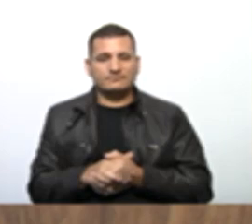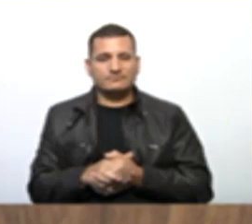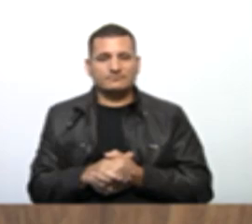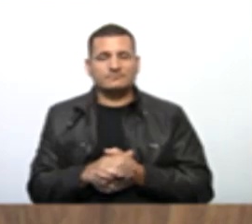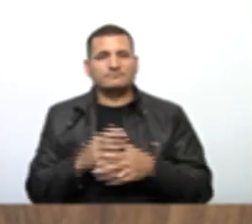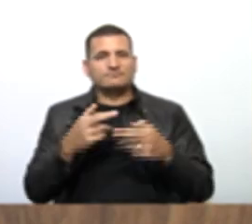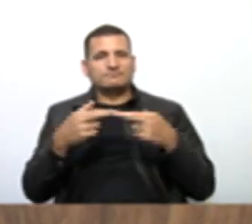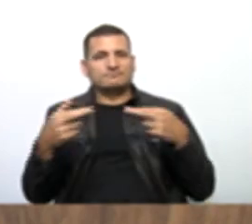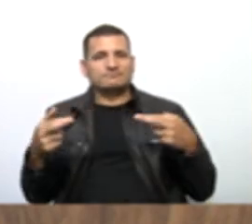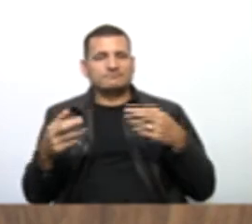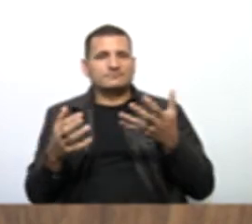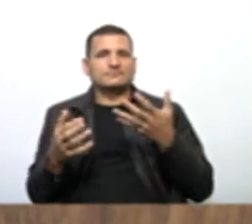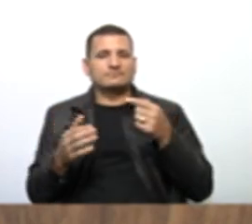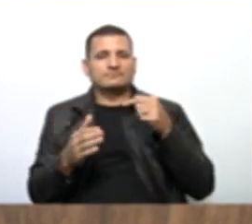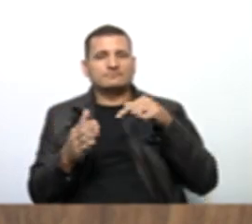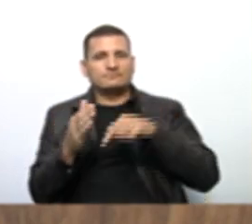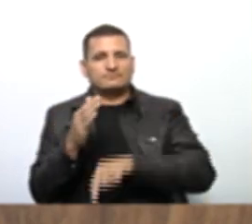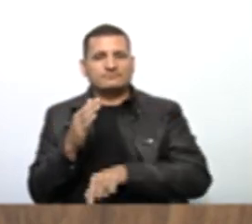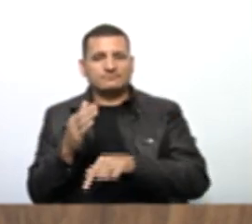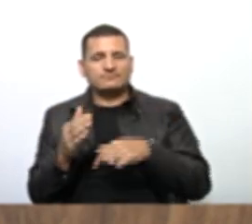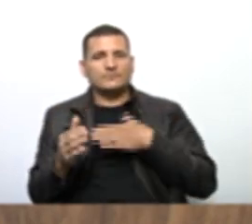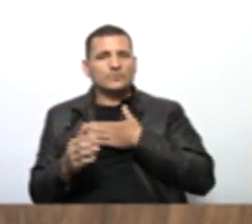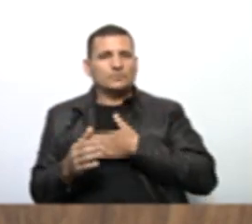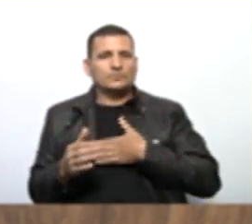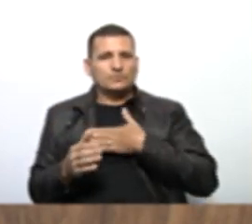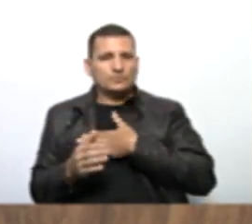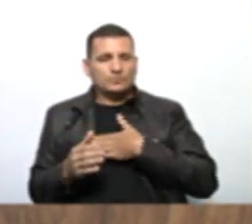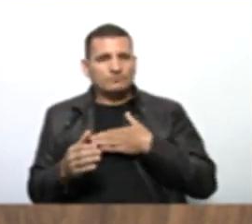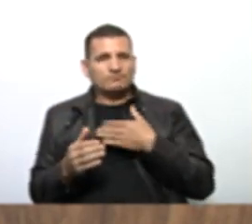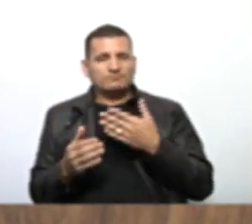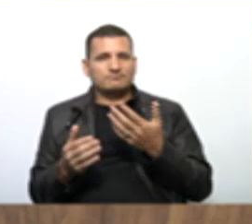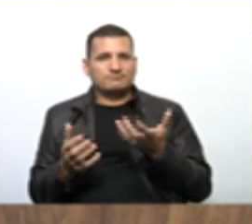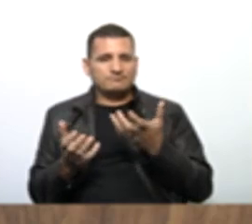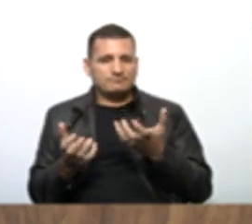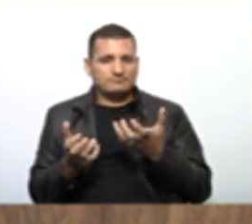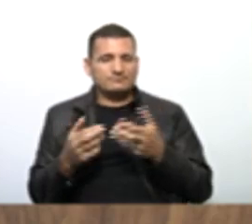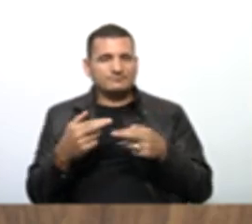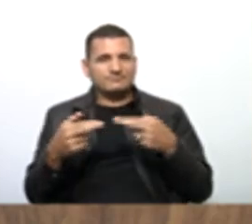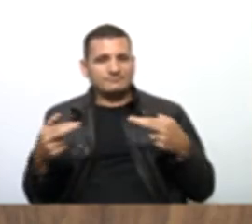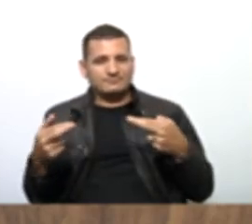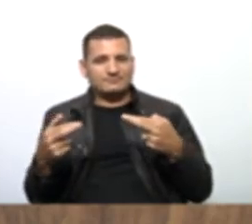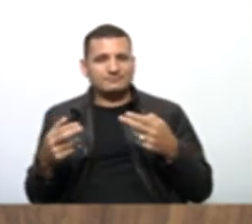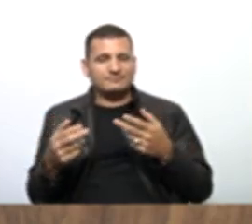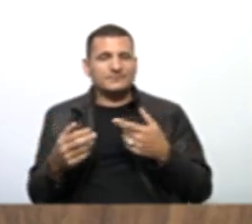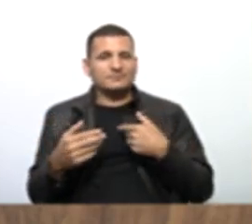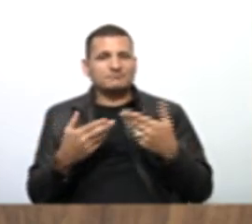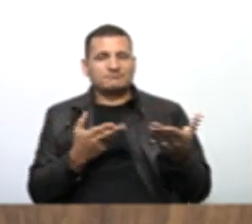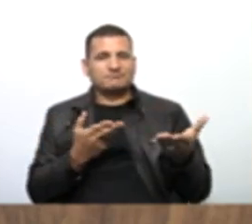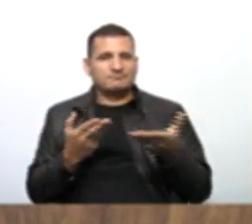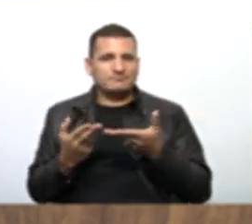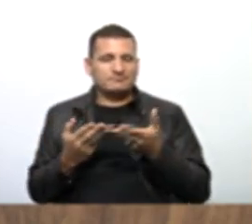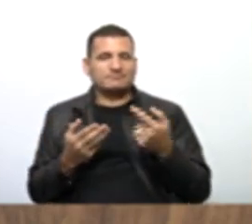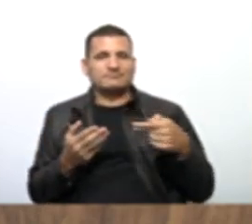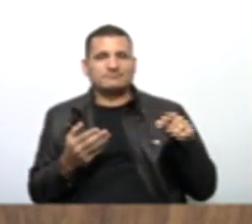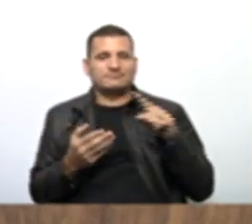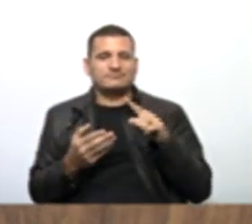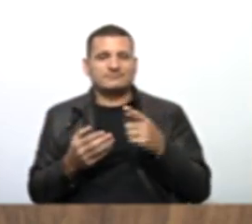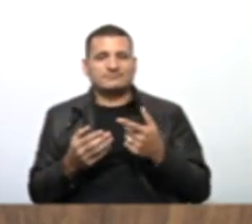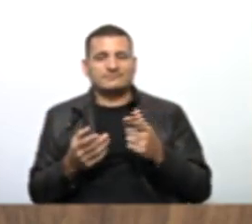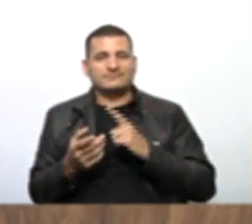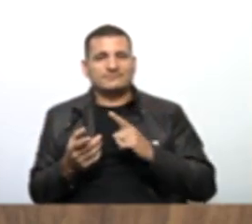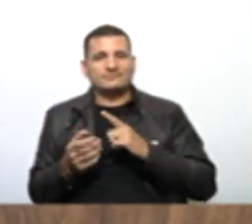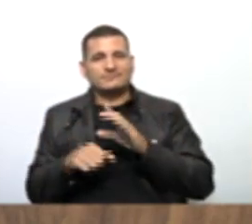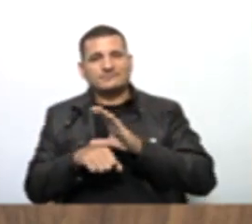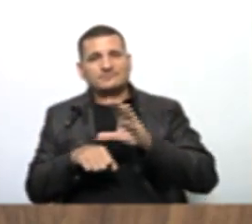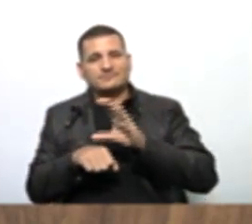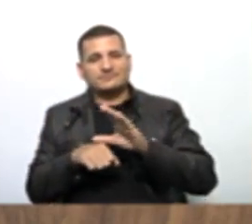quer se aprofundar que apple gostou tocou o coração nessa melhor dr aí eu faço o convite nem eu sou a gente tem curso de